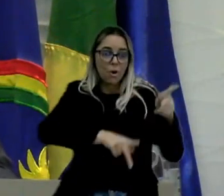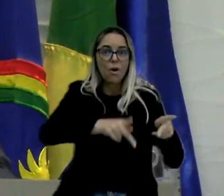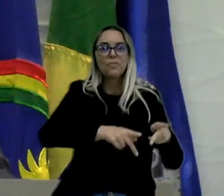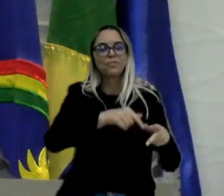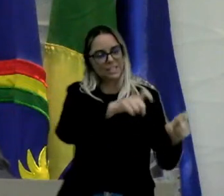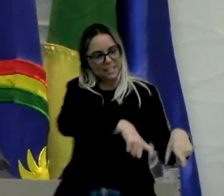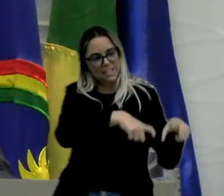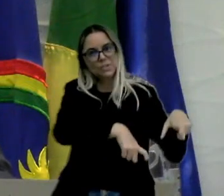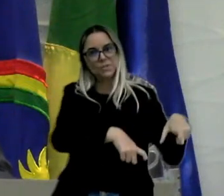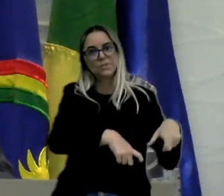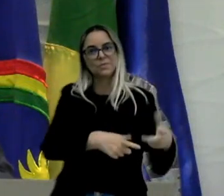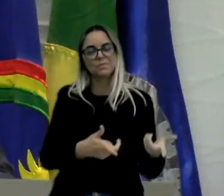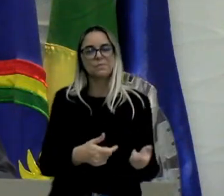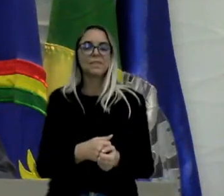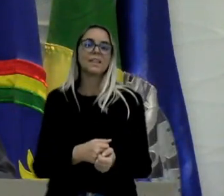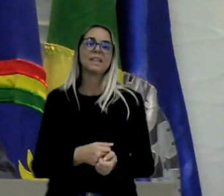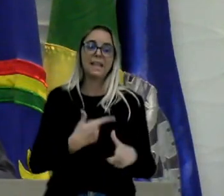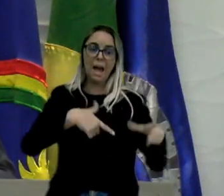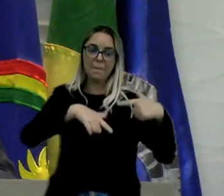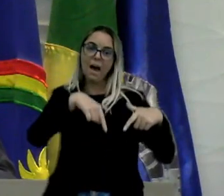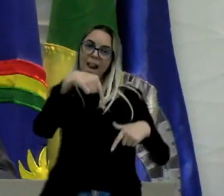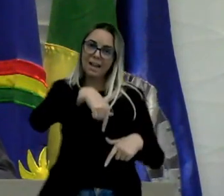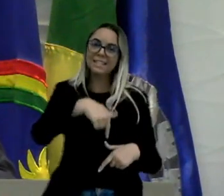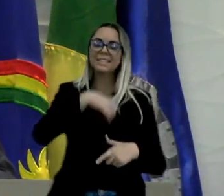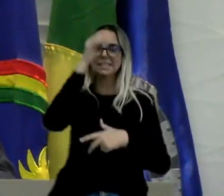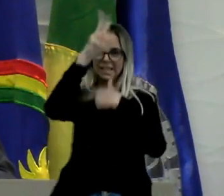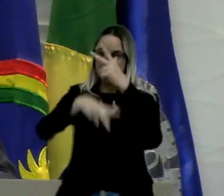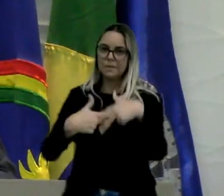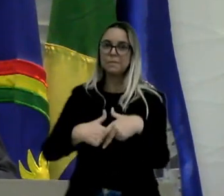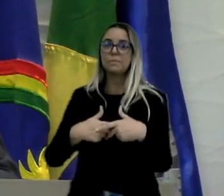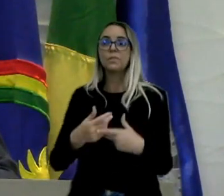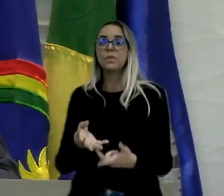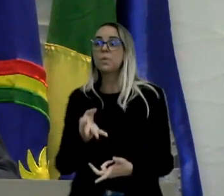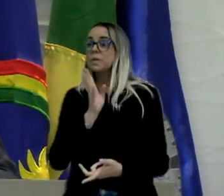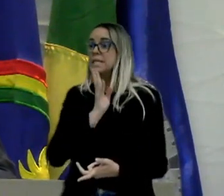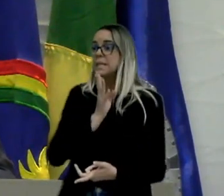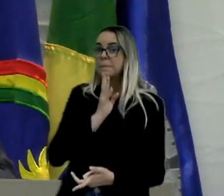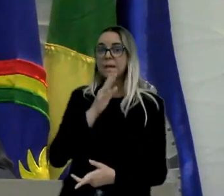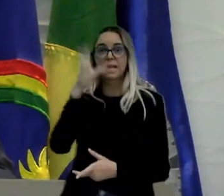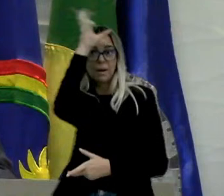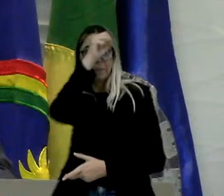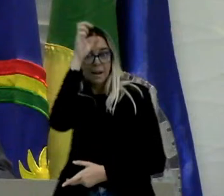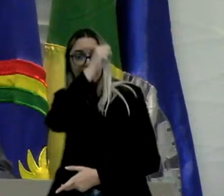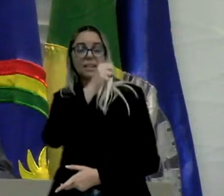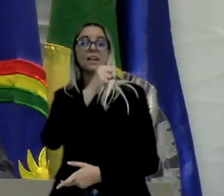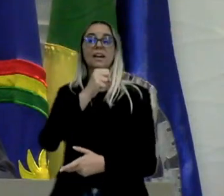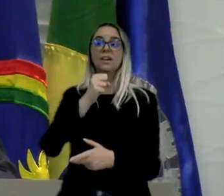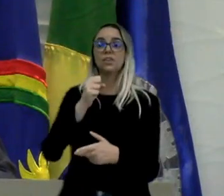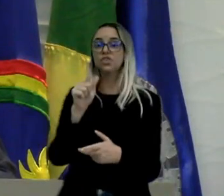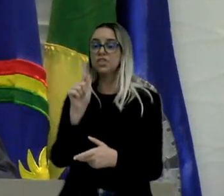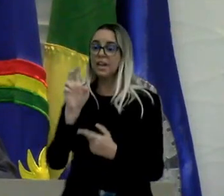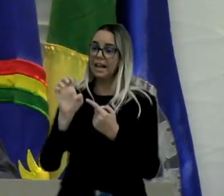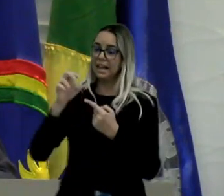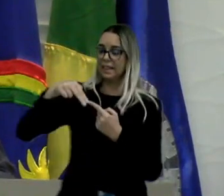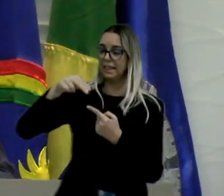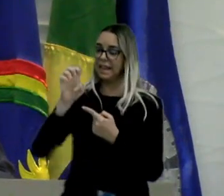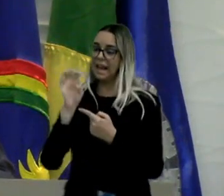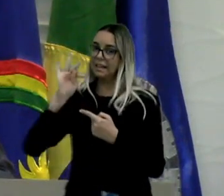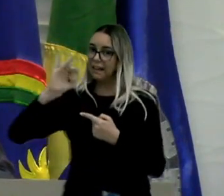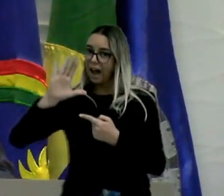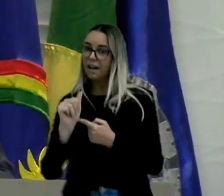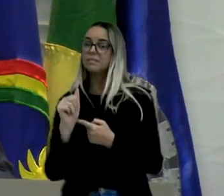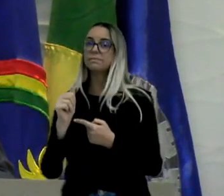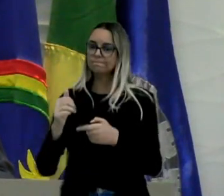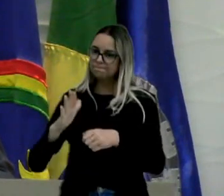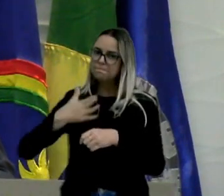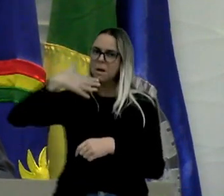pecuaristas do nosso município levando conhecimento e melhorando A genética do rebanho do nosso município